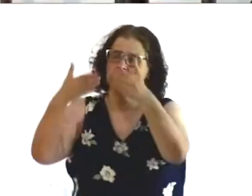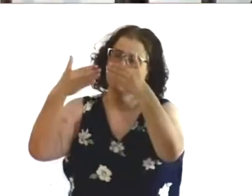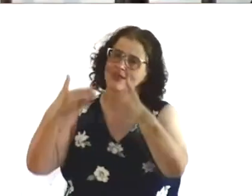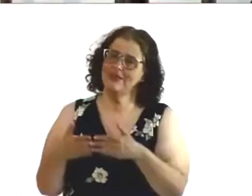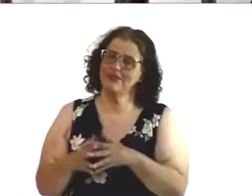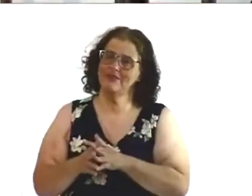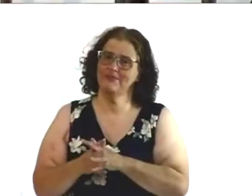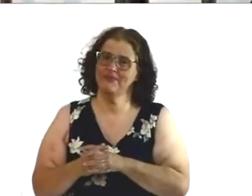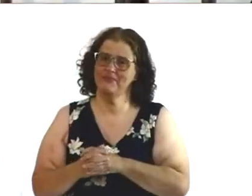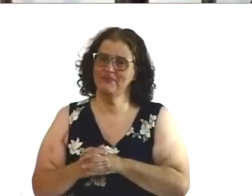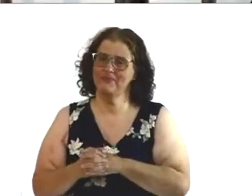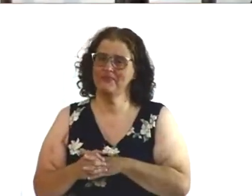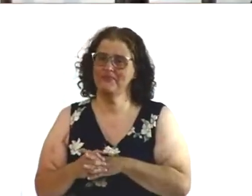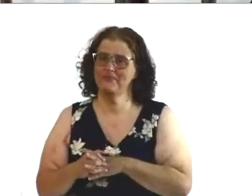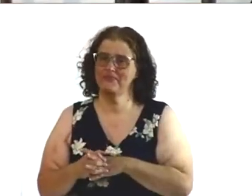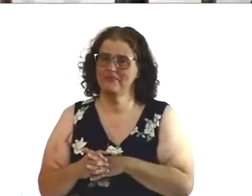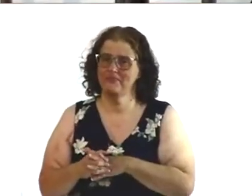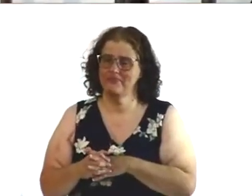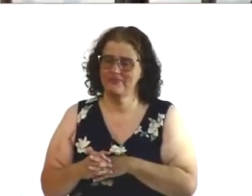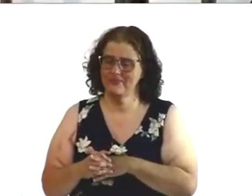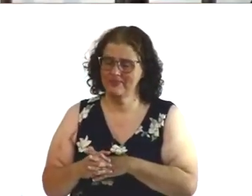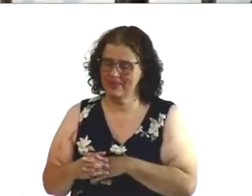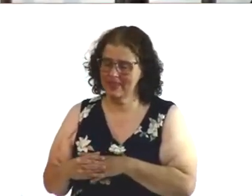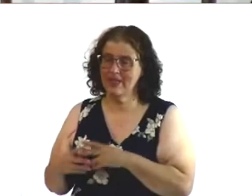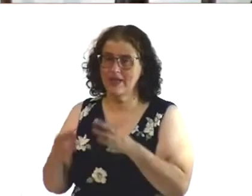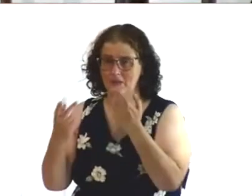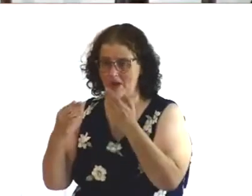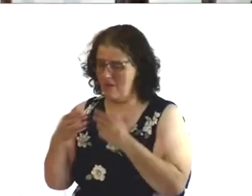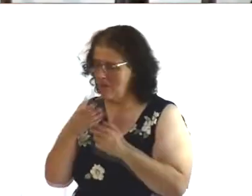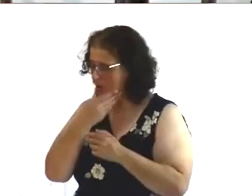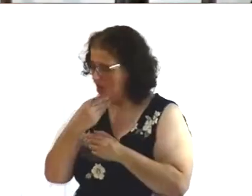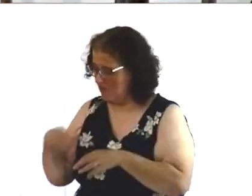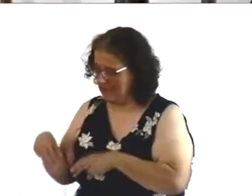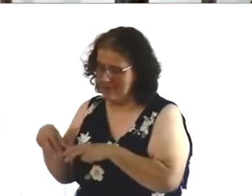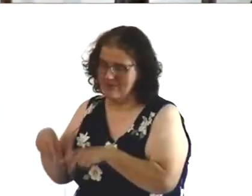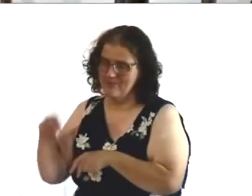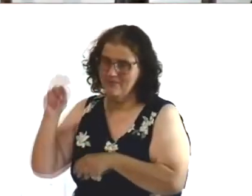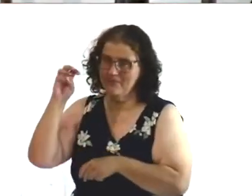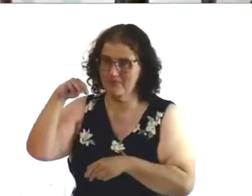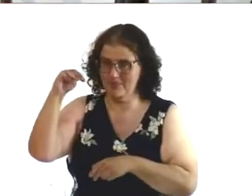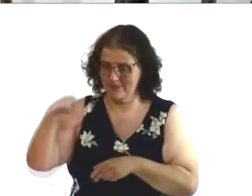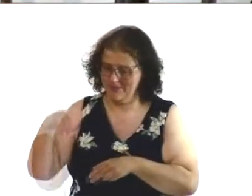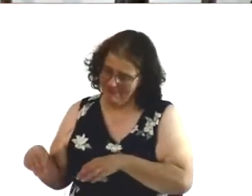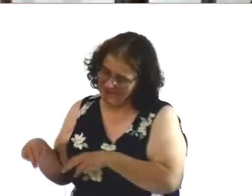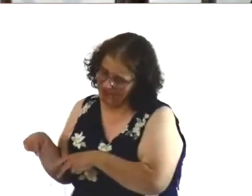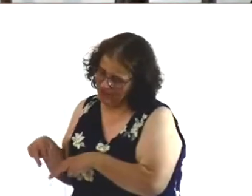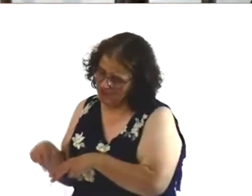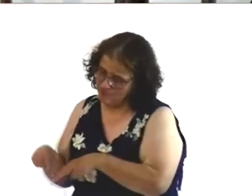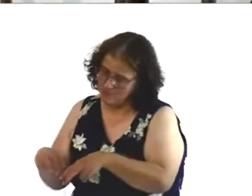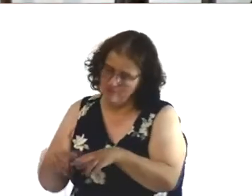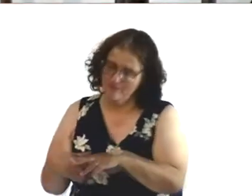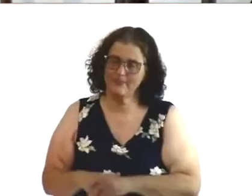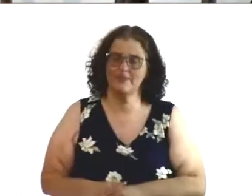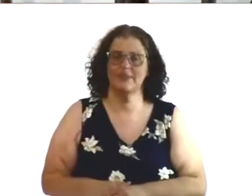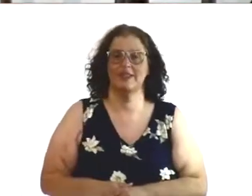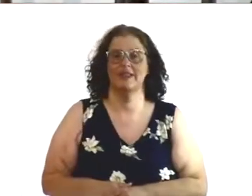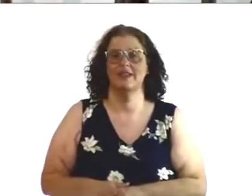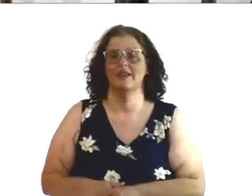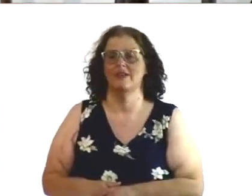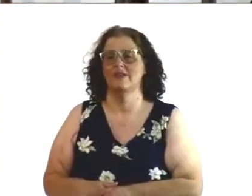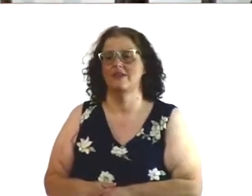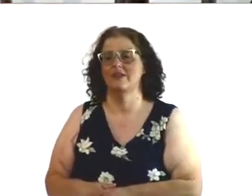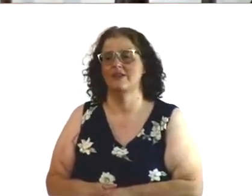magos, não foi o que aconteceu com Herodes. Então são as duas ideias, um tanto quanto antagônicas,